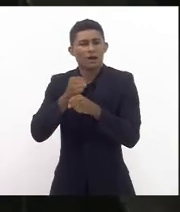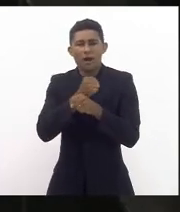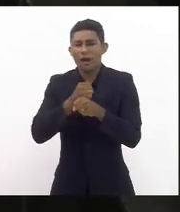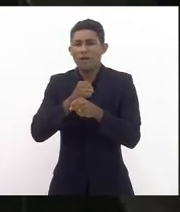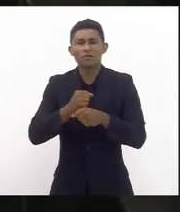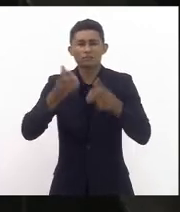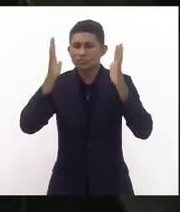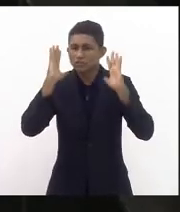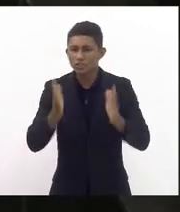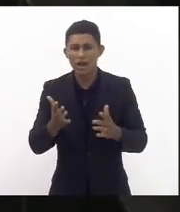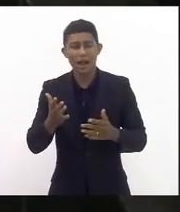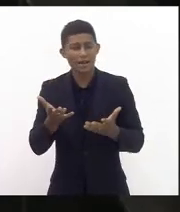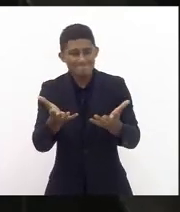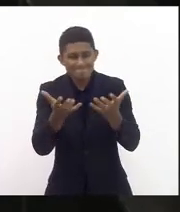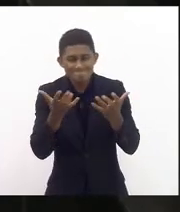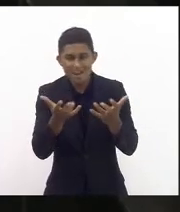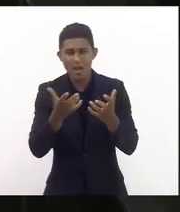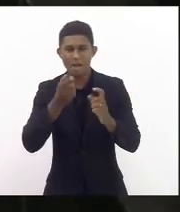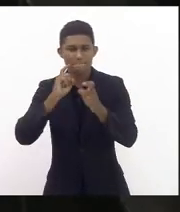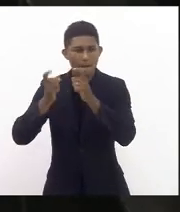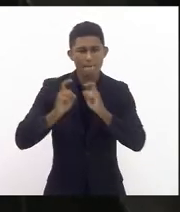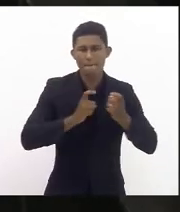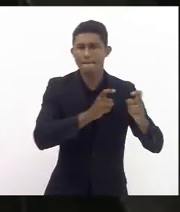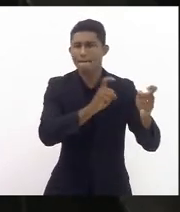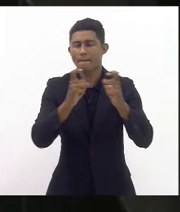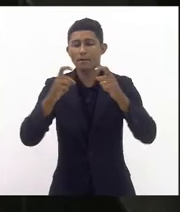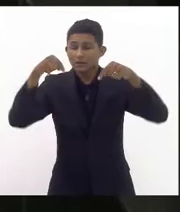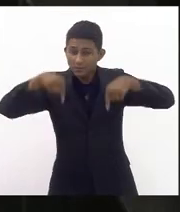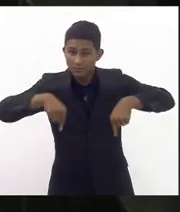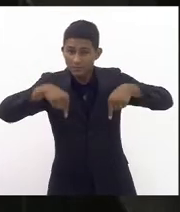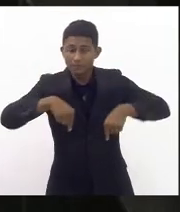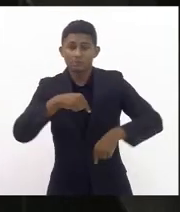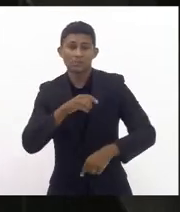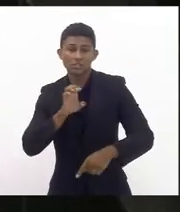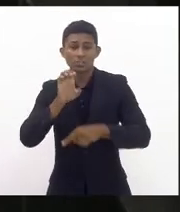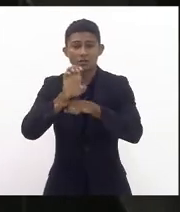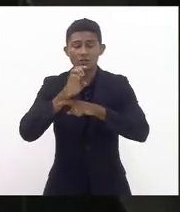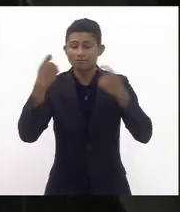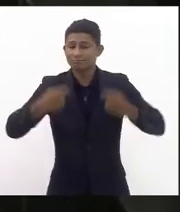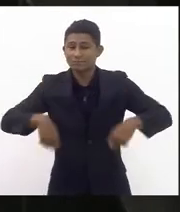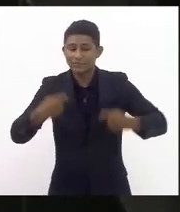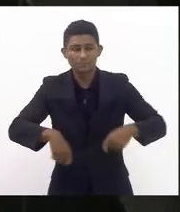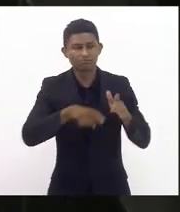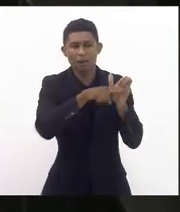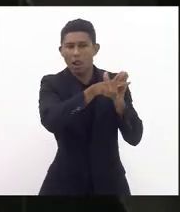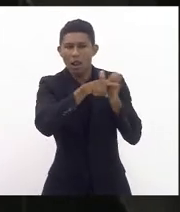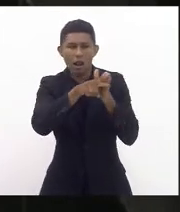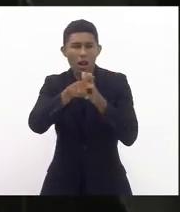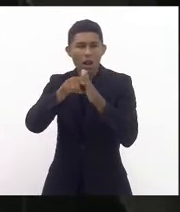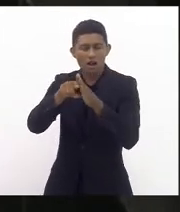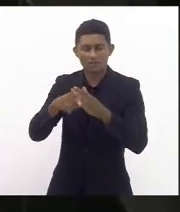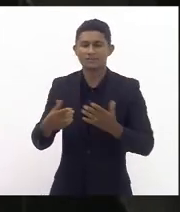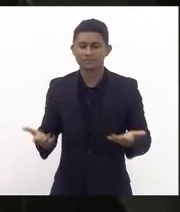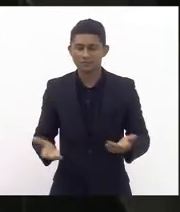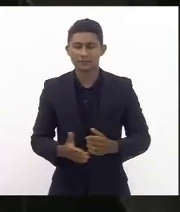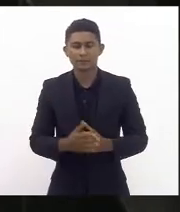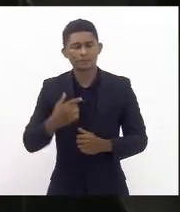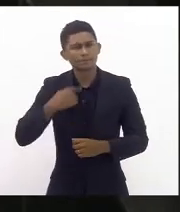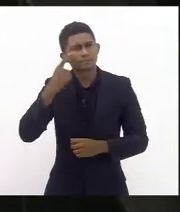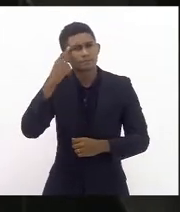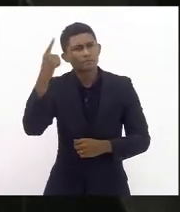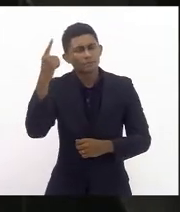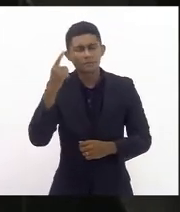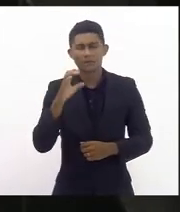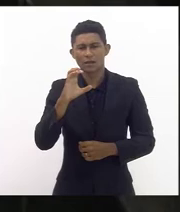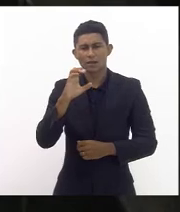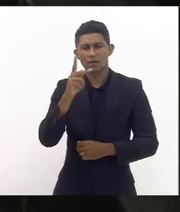vem provocando essa discussão para que o Estado, ele mesmo, promova essa auditoria. Lembro que a